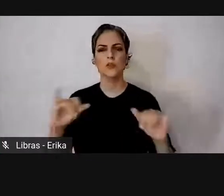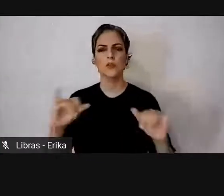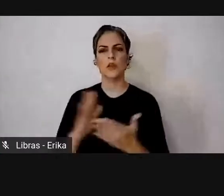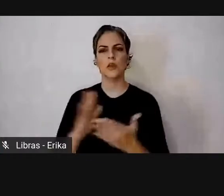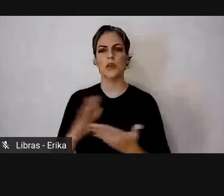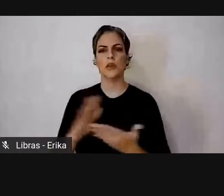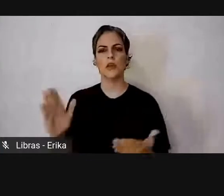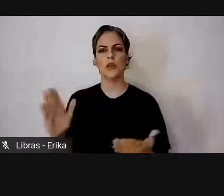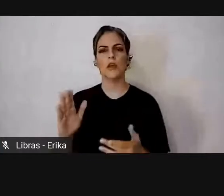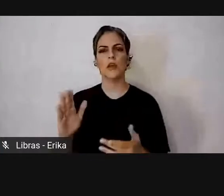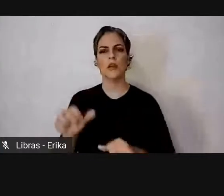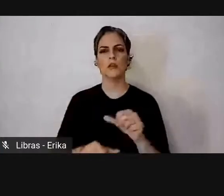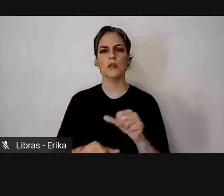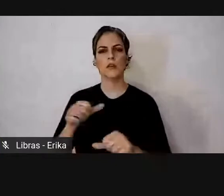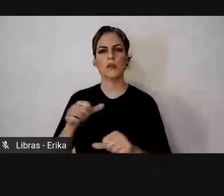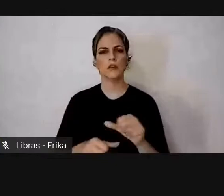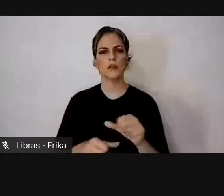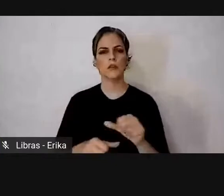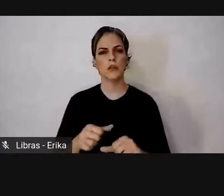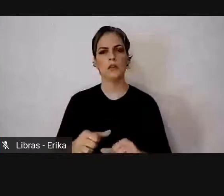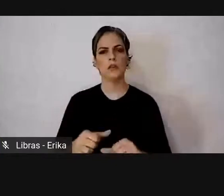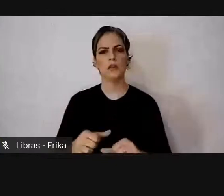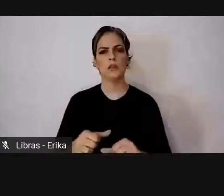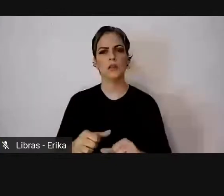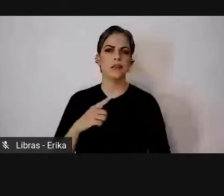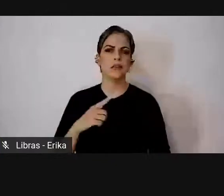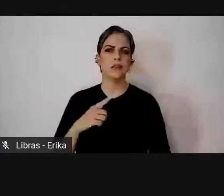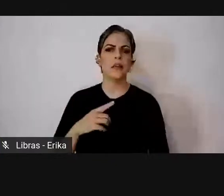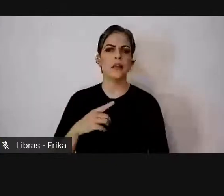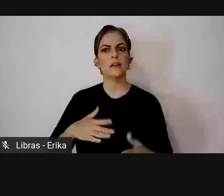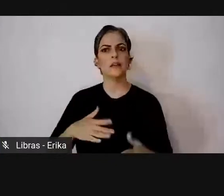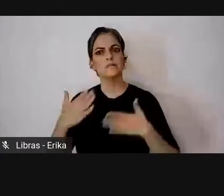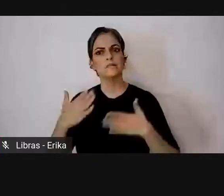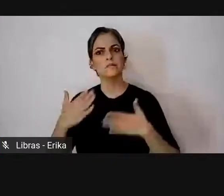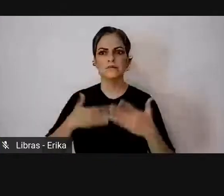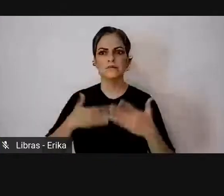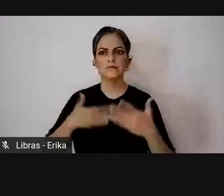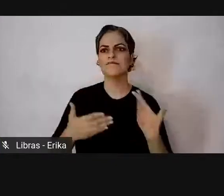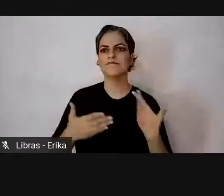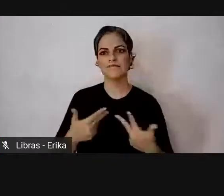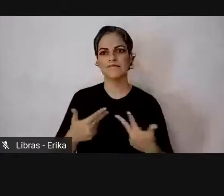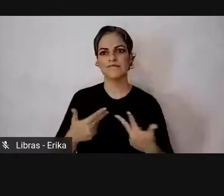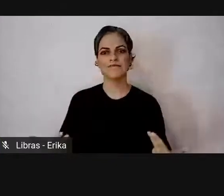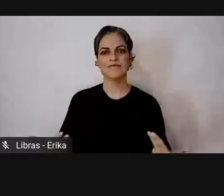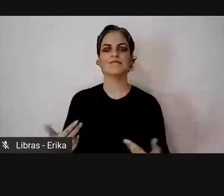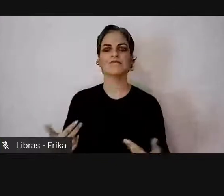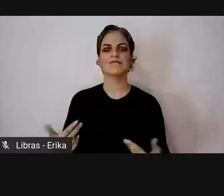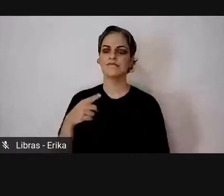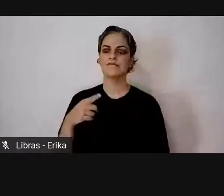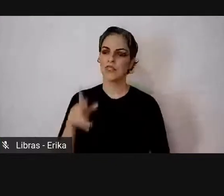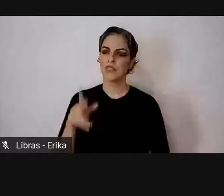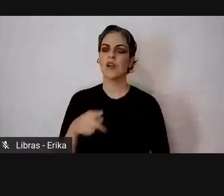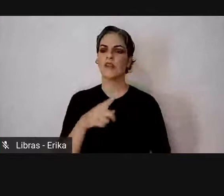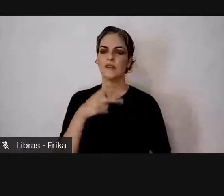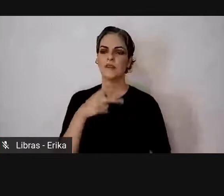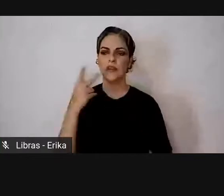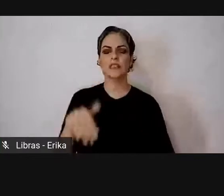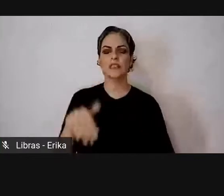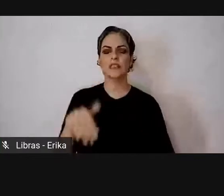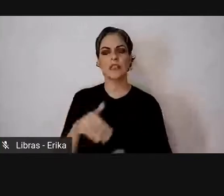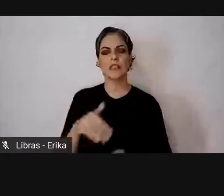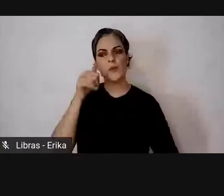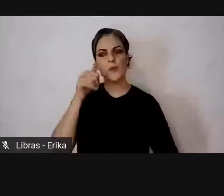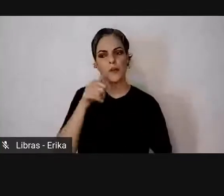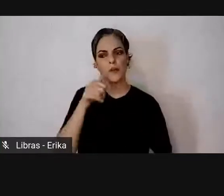ser mencionada a Secretaria da Mulher, e eu fui até chamado, e o Fabiano, na verdade, o Fabiano